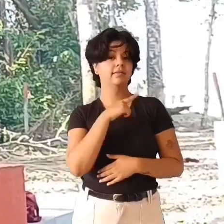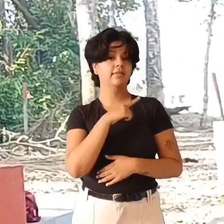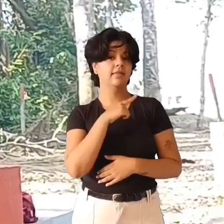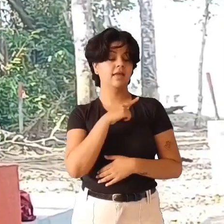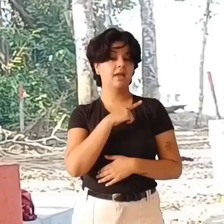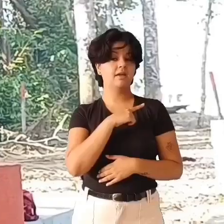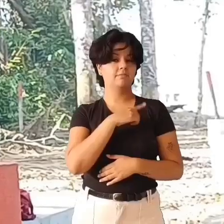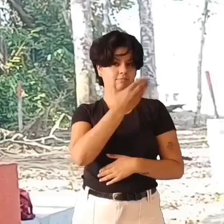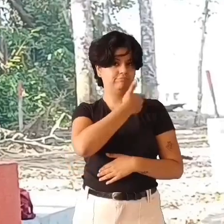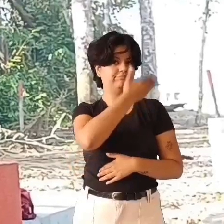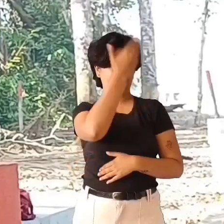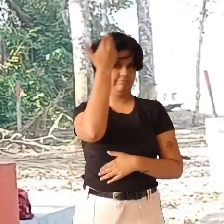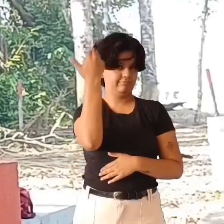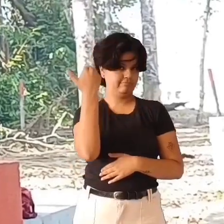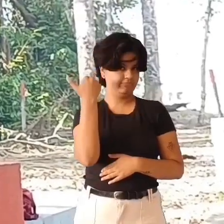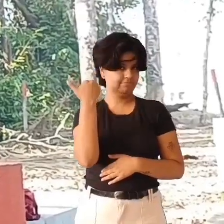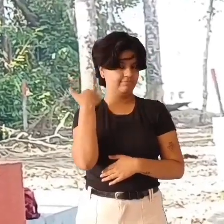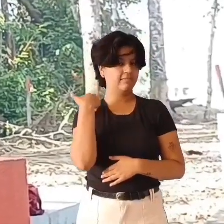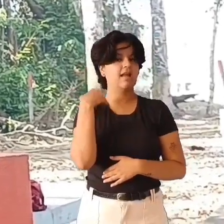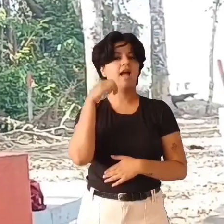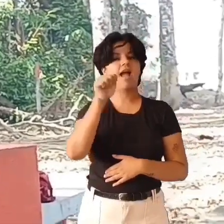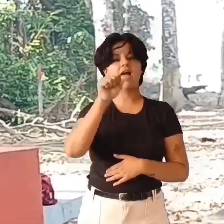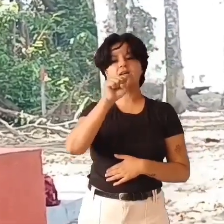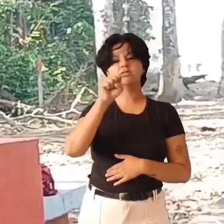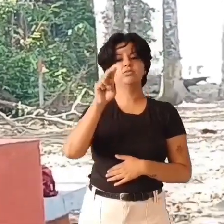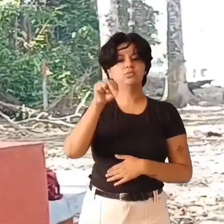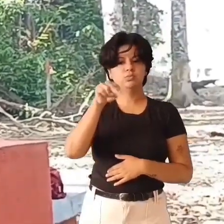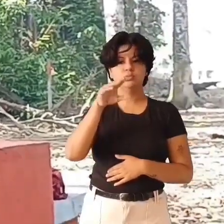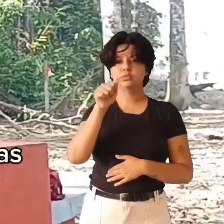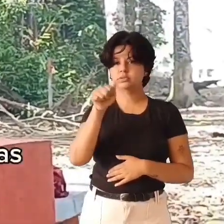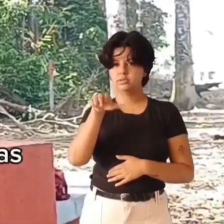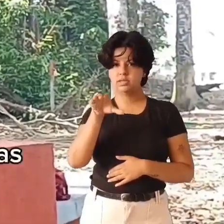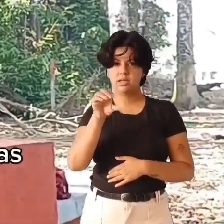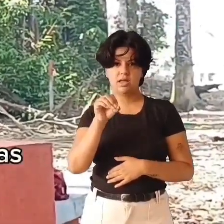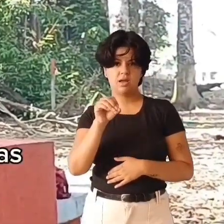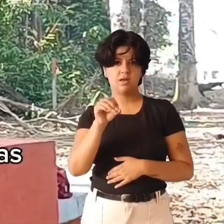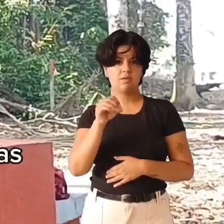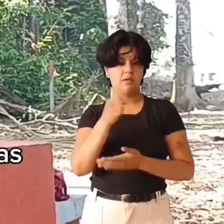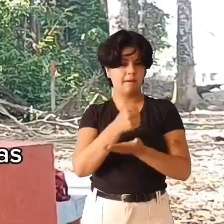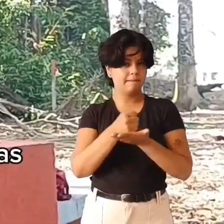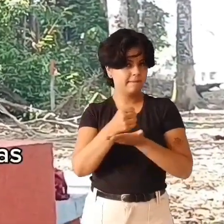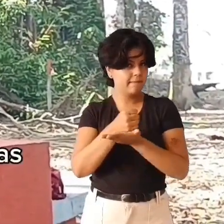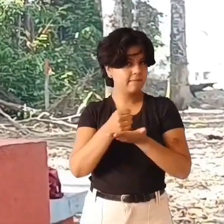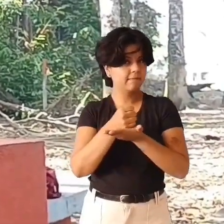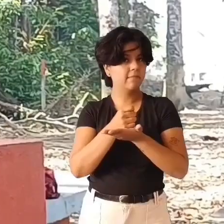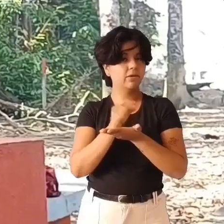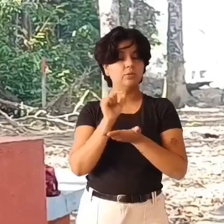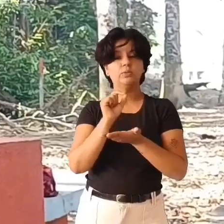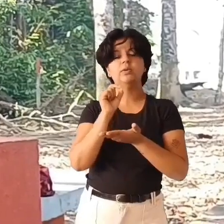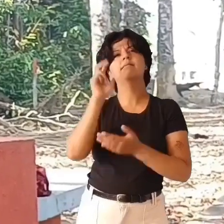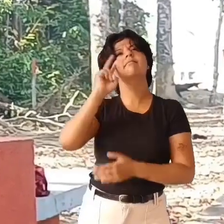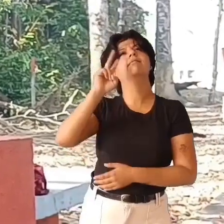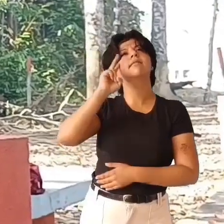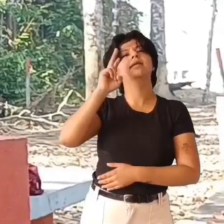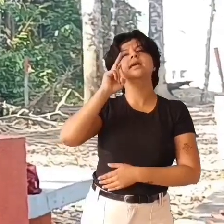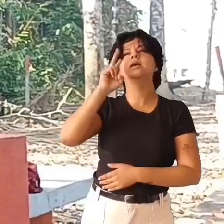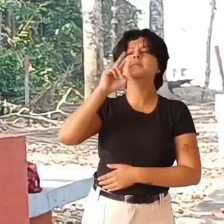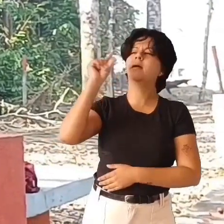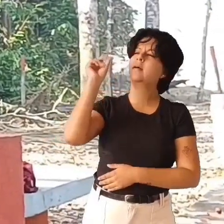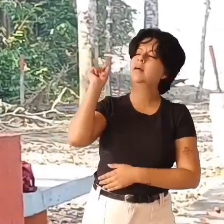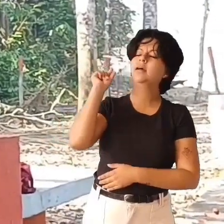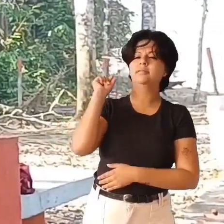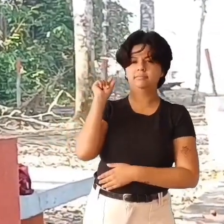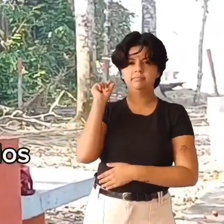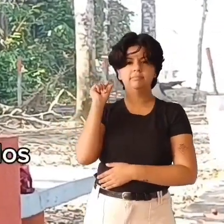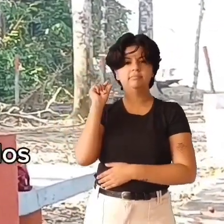nós temos a festa da Nossa Senhora da Assunção, que é onde nós temos uma tradição que ela se chama a criação das argolinhas, que remete àquela